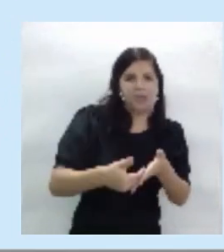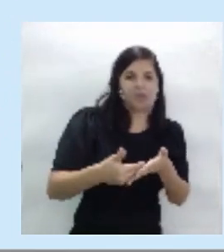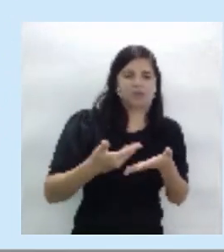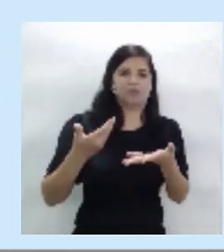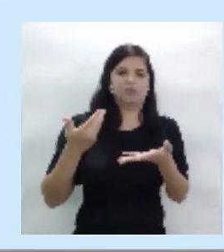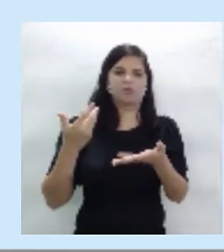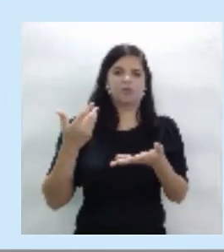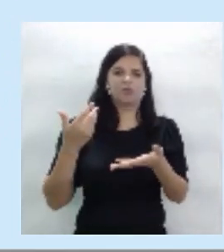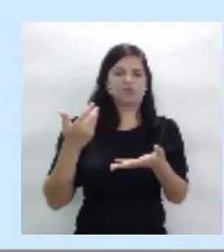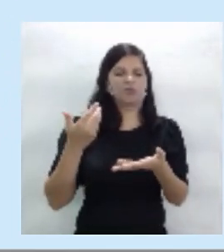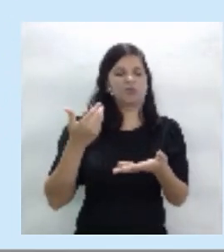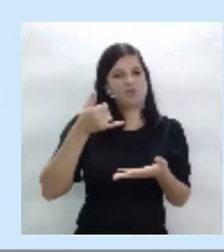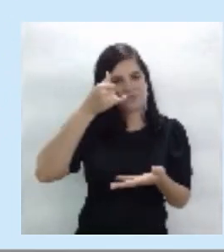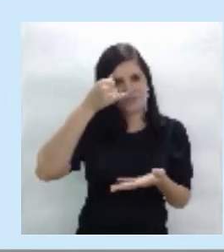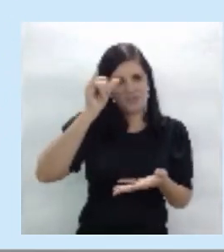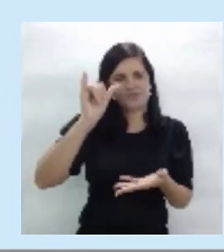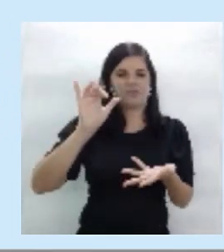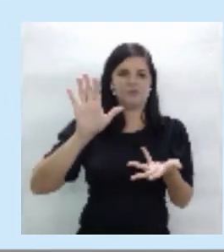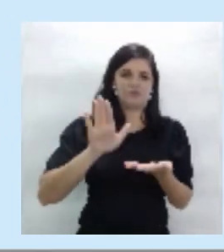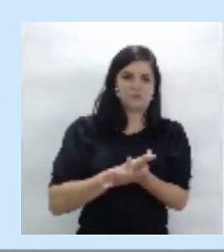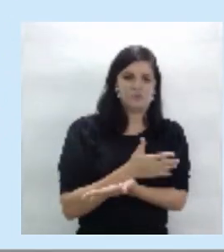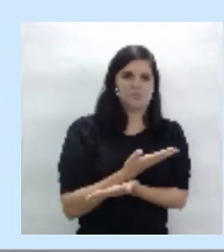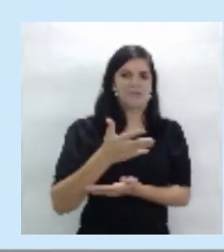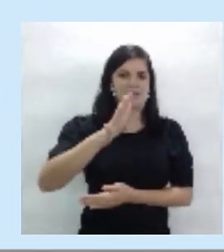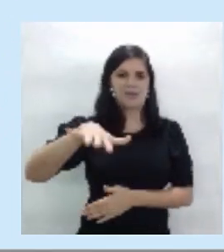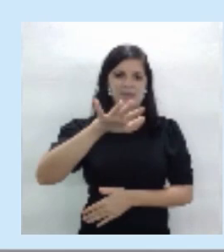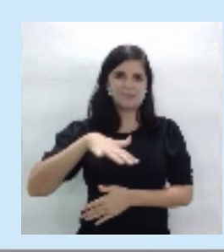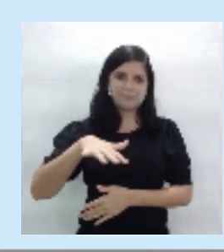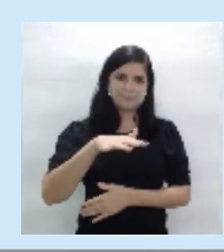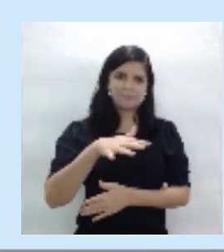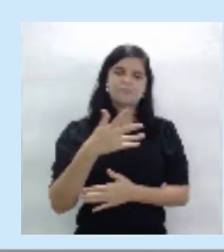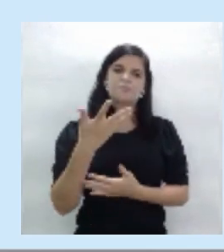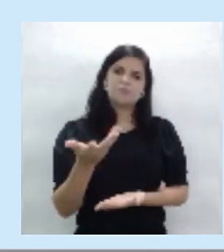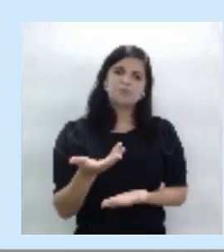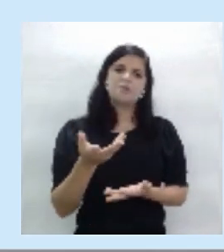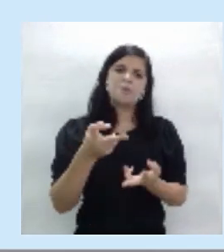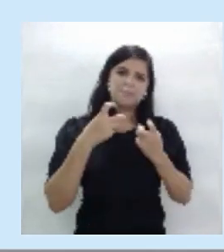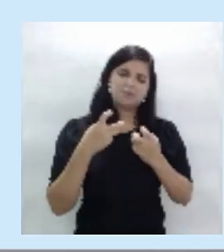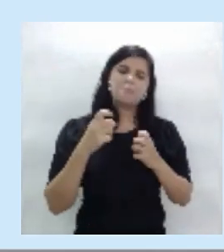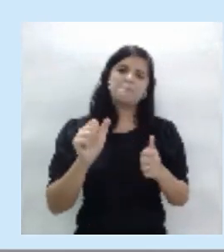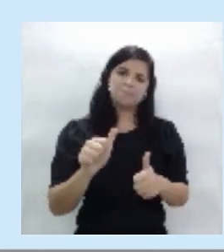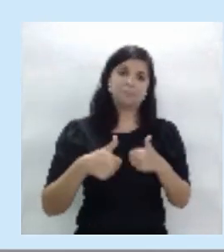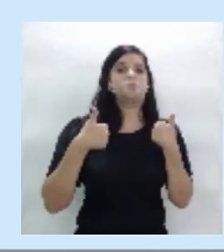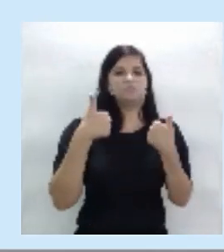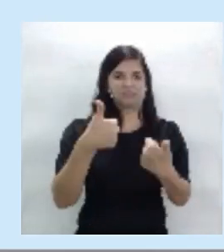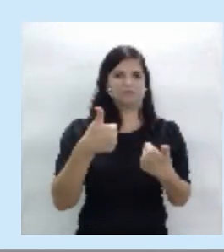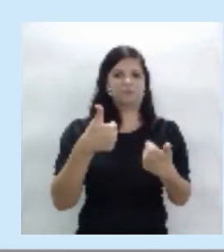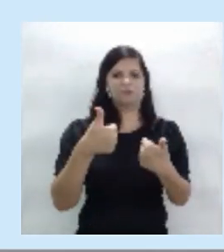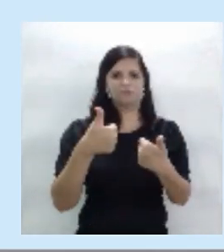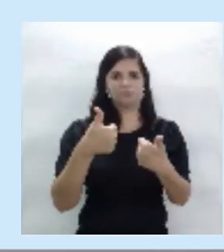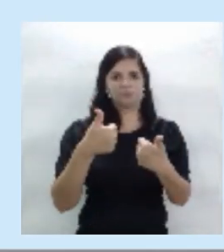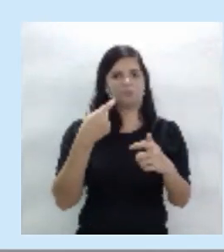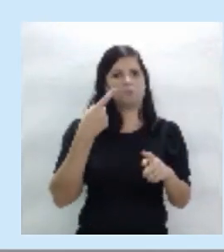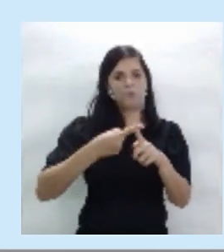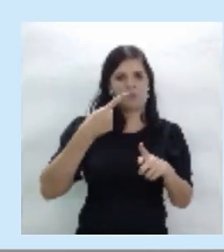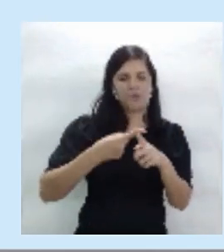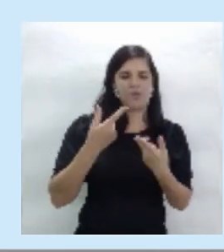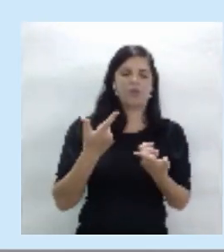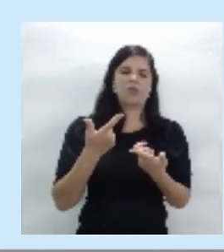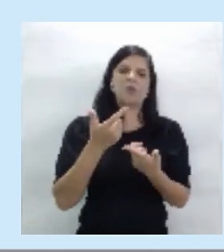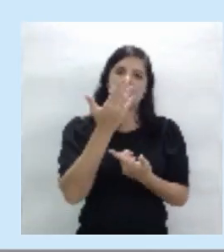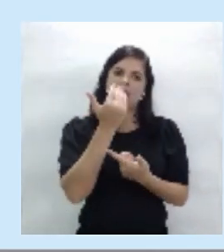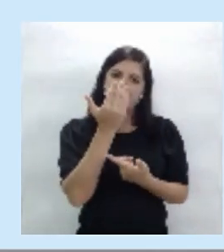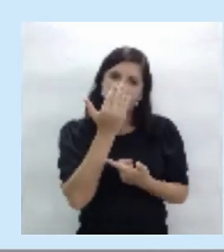mais próxima, não causando aí um dano muito grande à área, a gente entende que é uma coisa positiva, porque